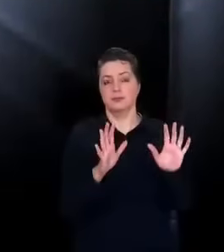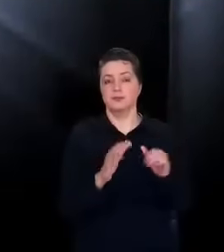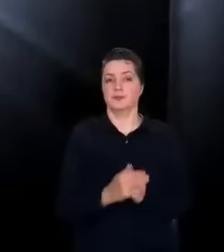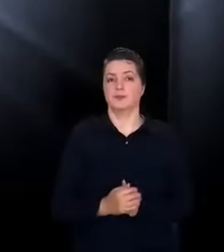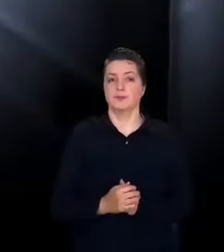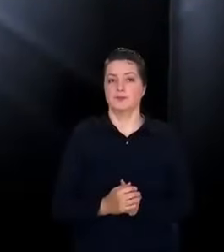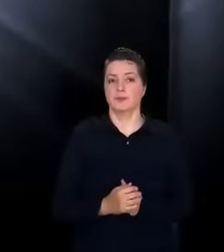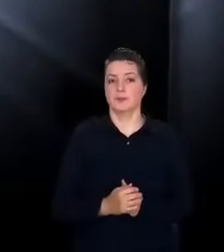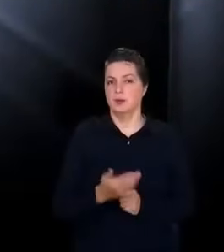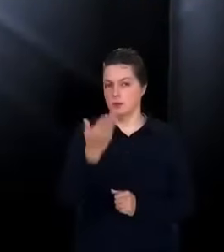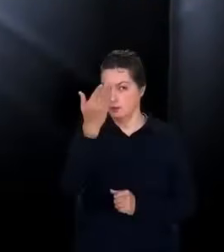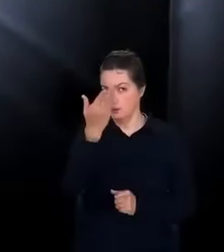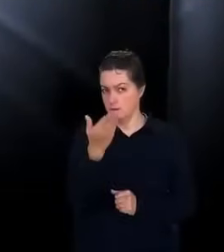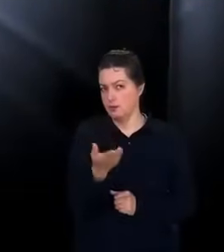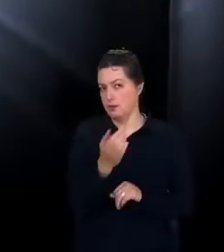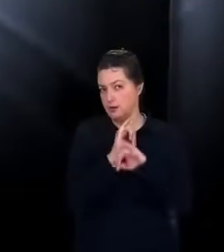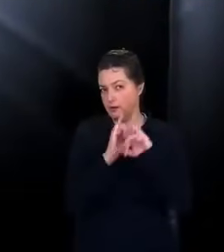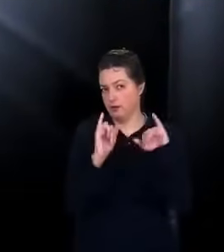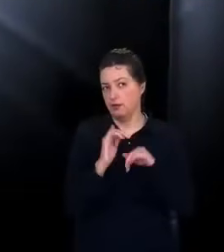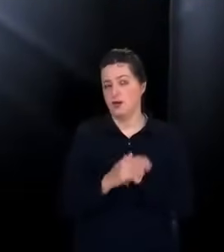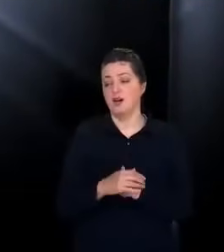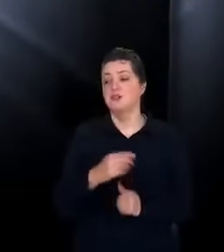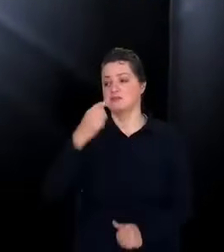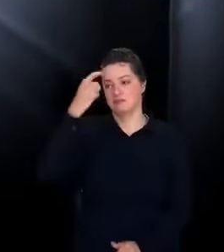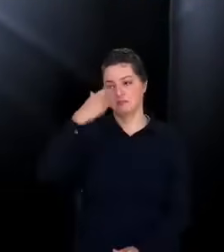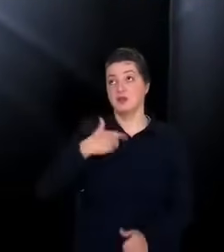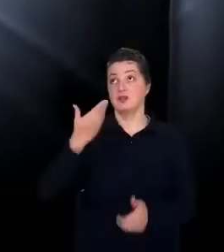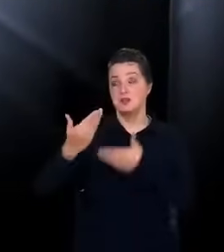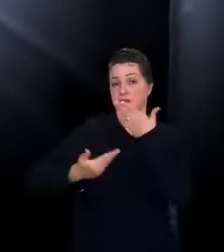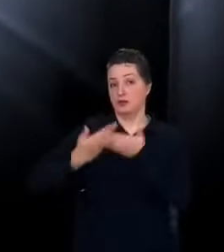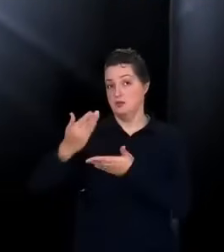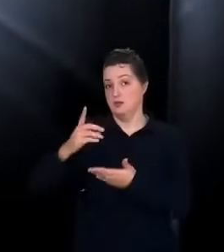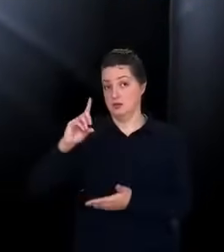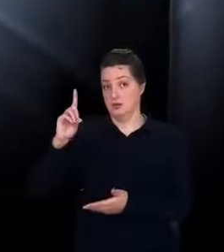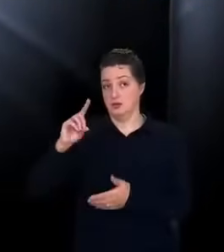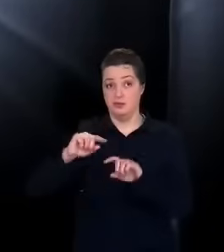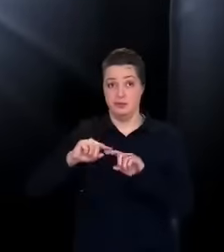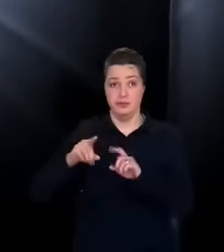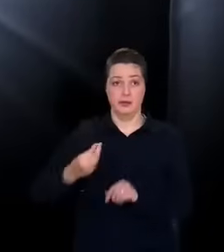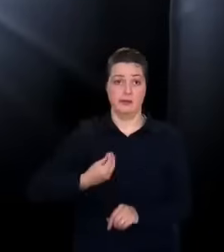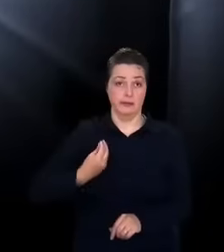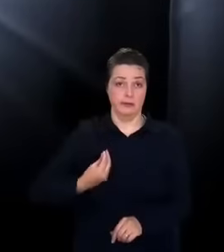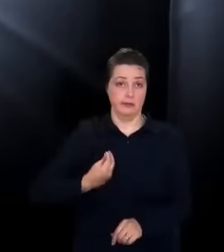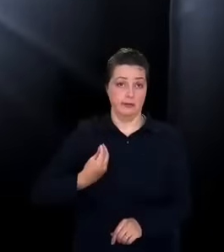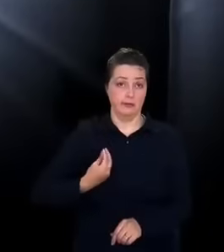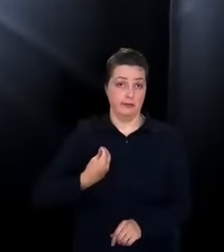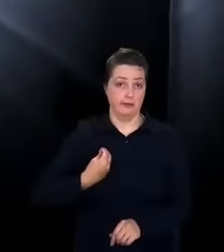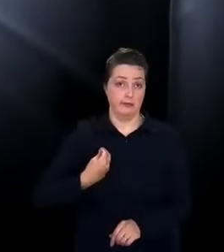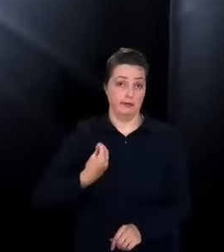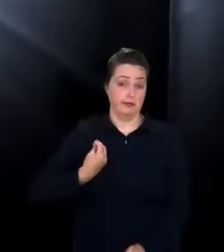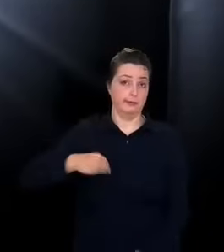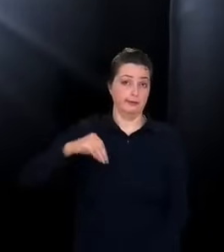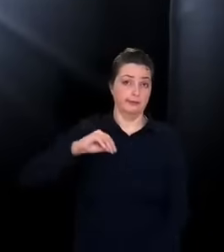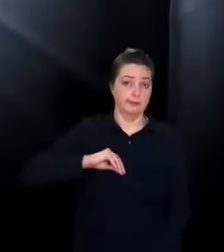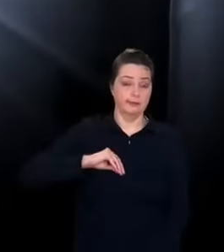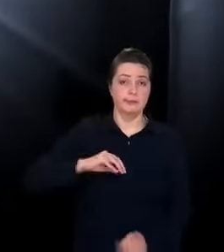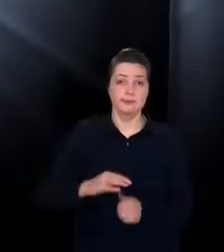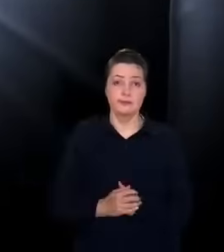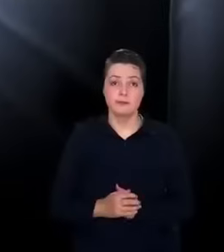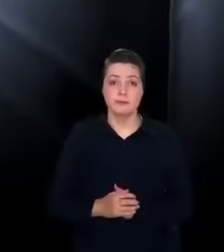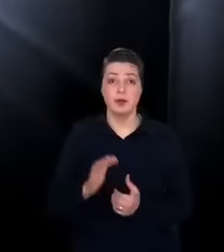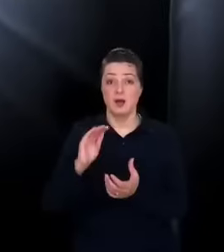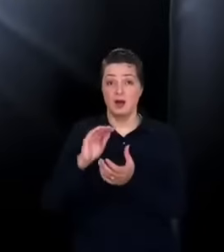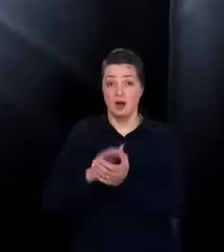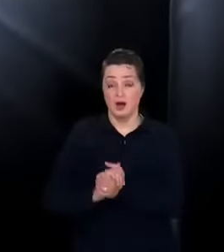Você diz que é cristã, que é cristão, mas você só tem dado cabeçada. Casou uma, duas, três,